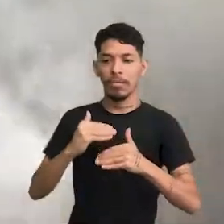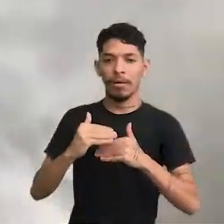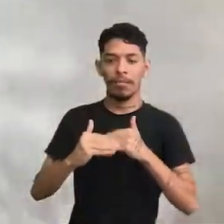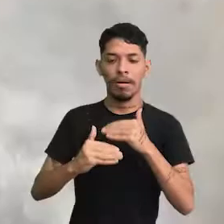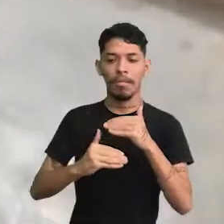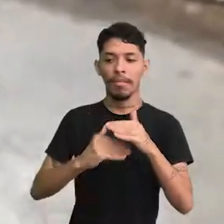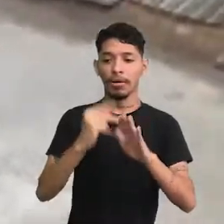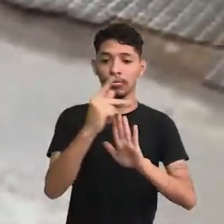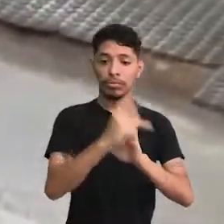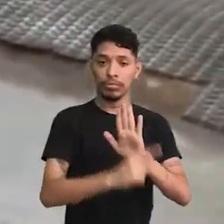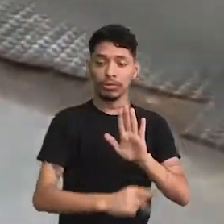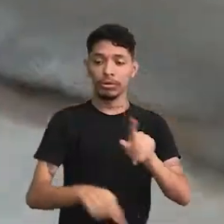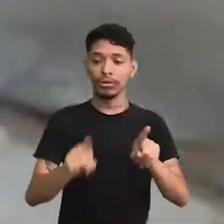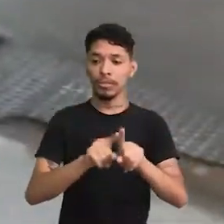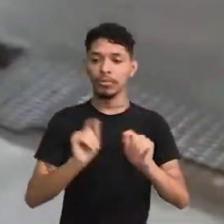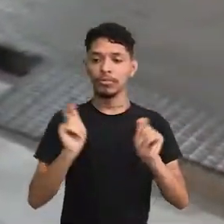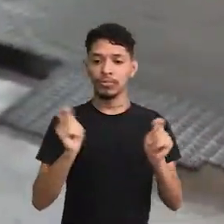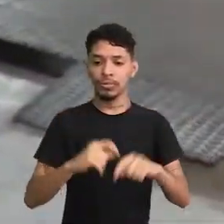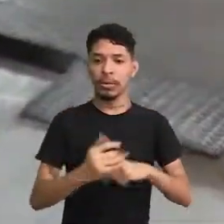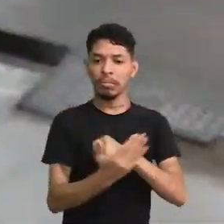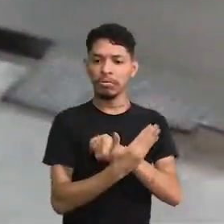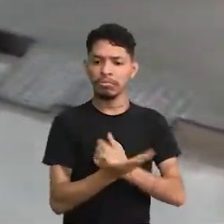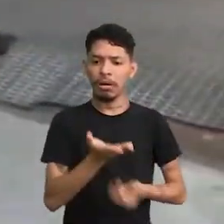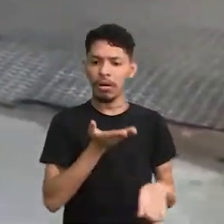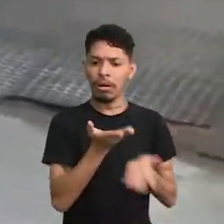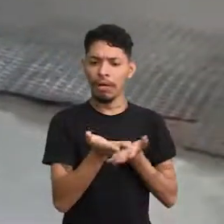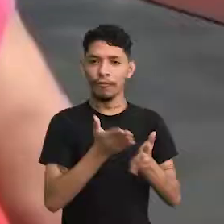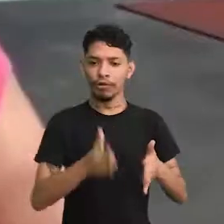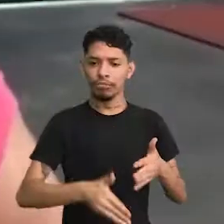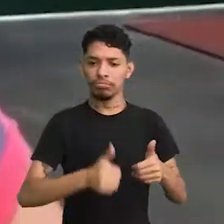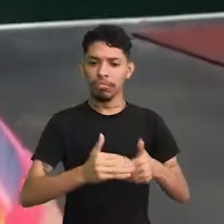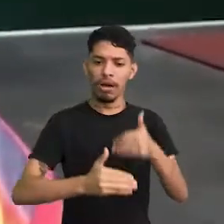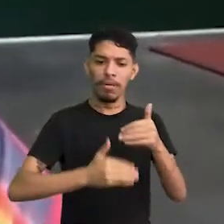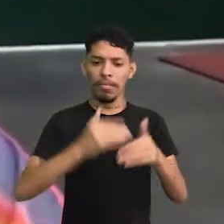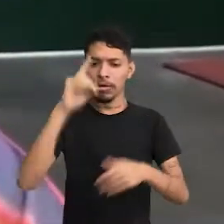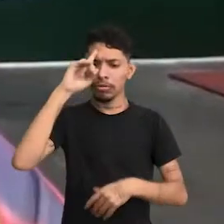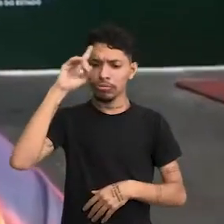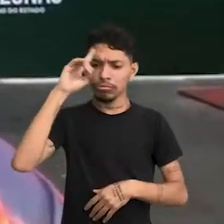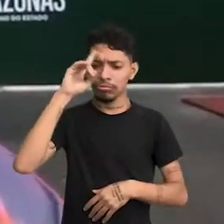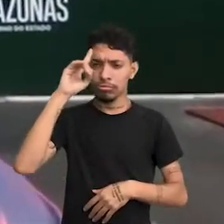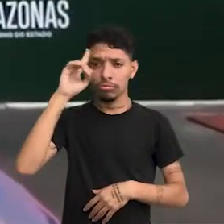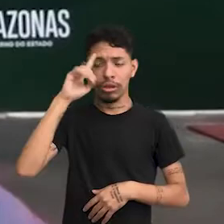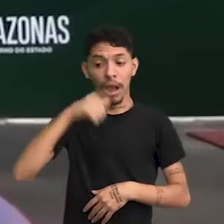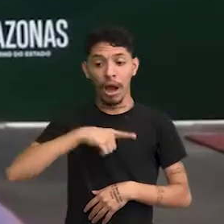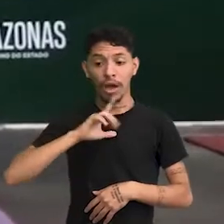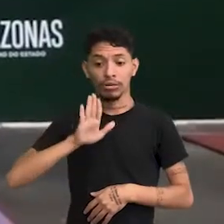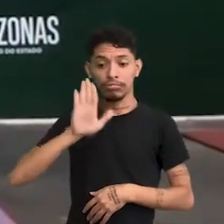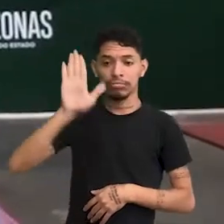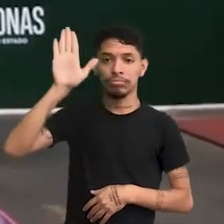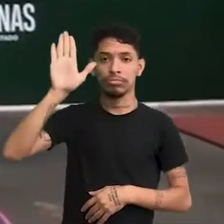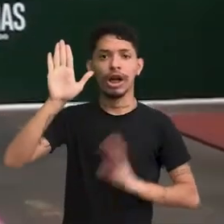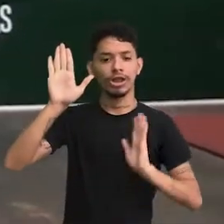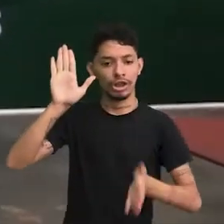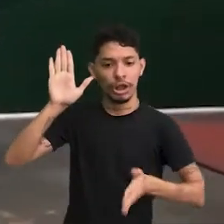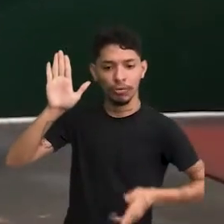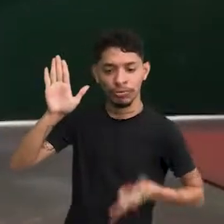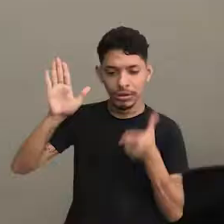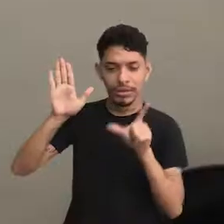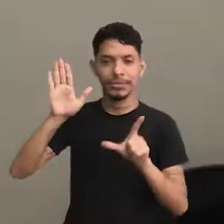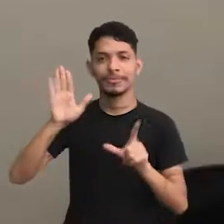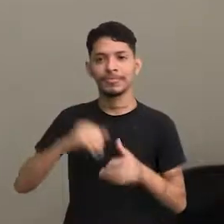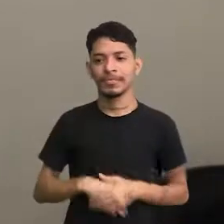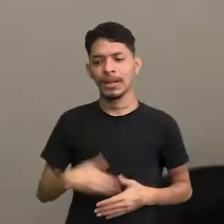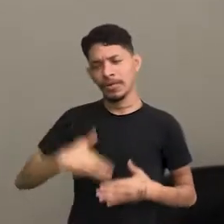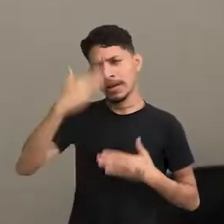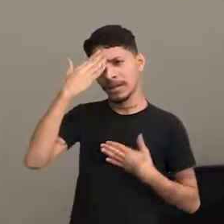fui para cá. Mas depois que comecei a fazer o tratamento, eu fui melhorando cada dia um dia. Eu não levantava meu braço, já levanto.